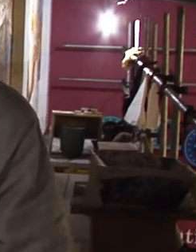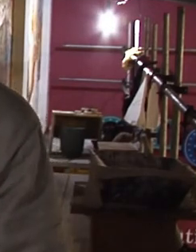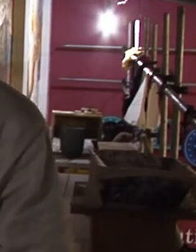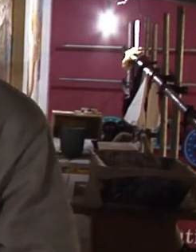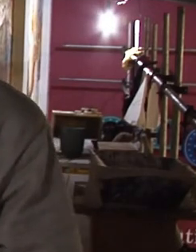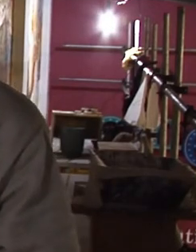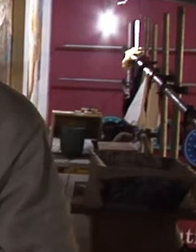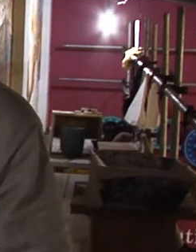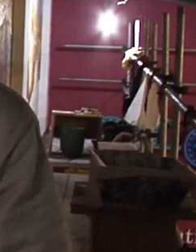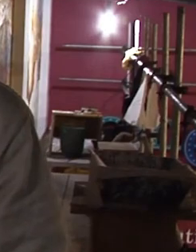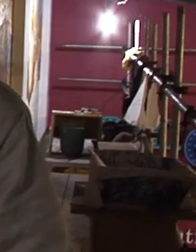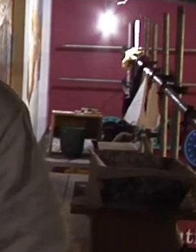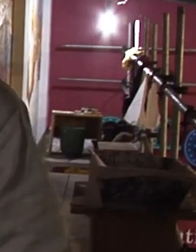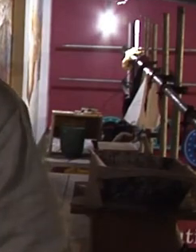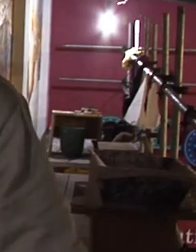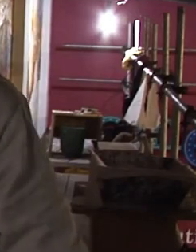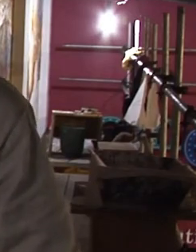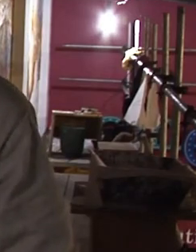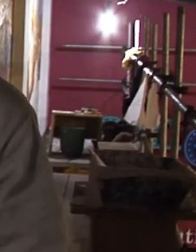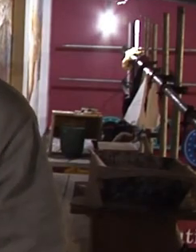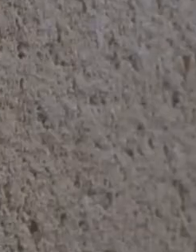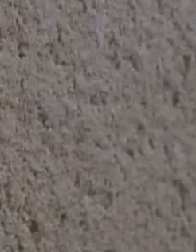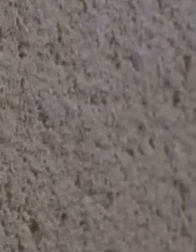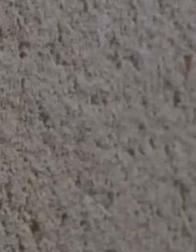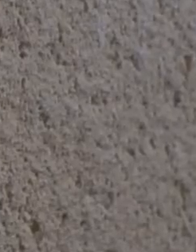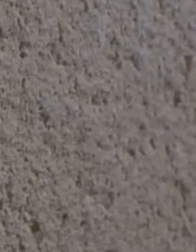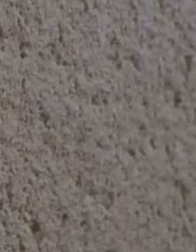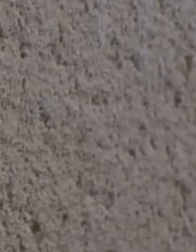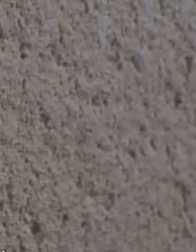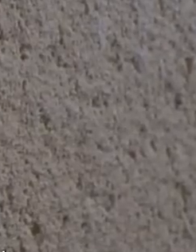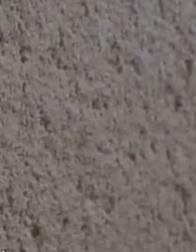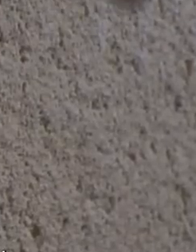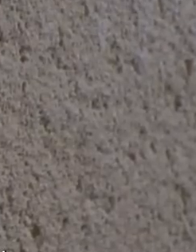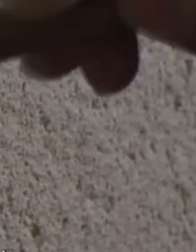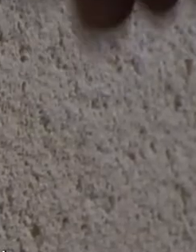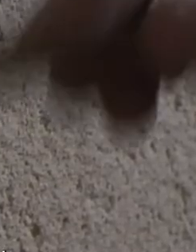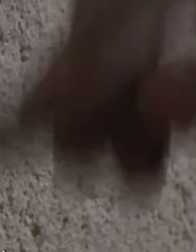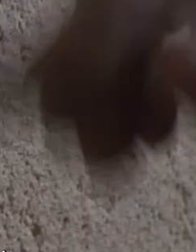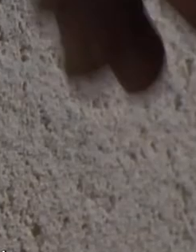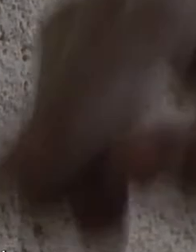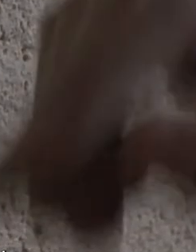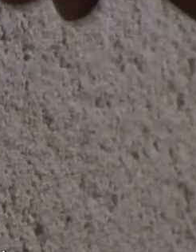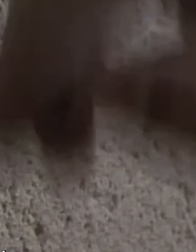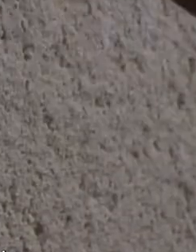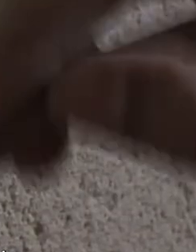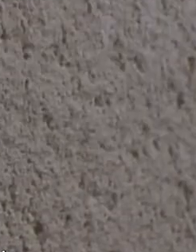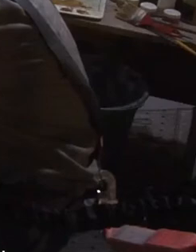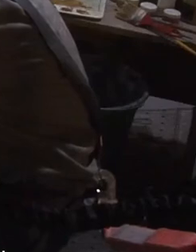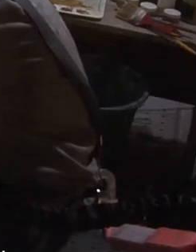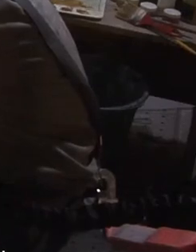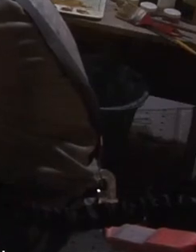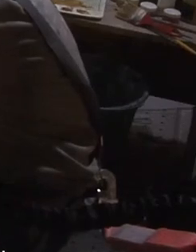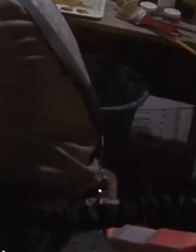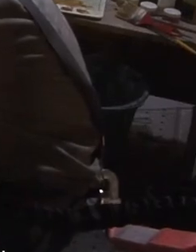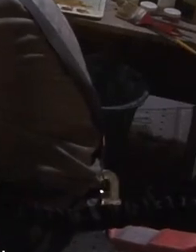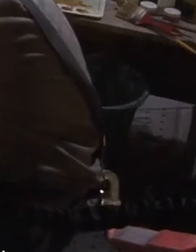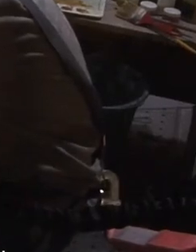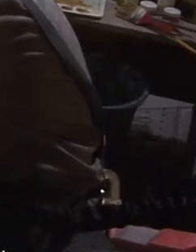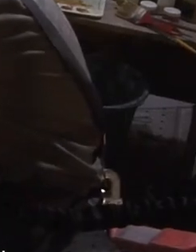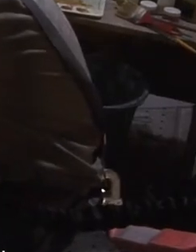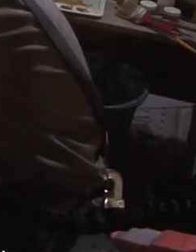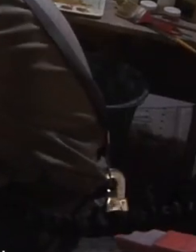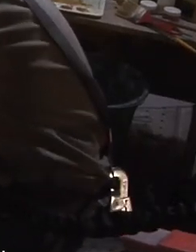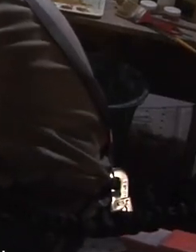fazer opacidade, tipo guache. Aqui tudo tem que ser com tempo bem contado, não tem espaço para